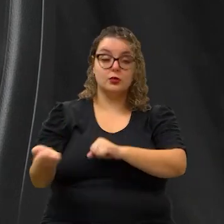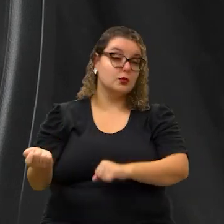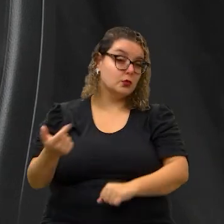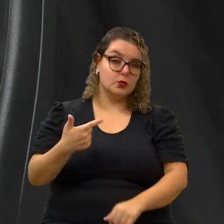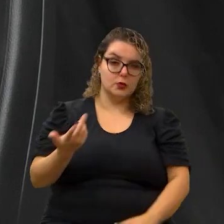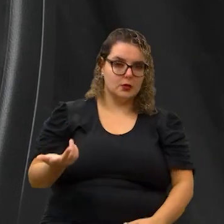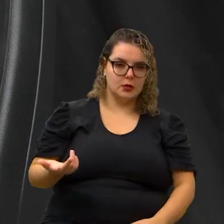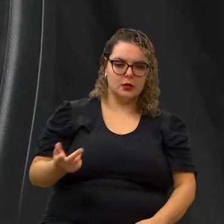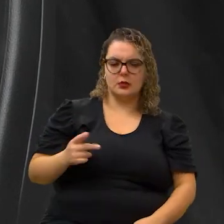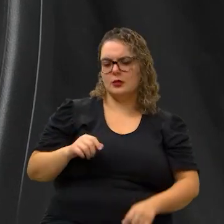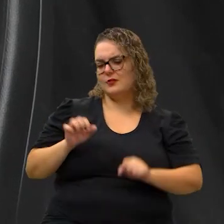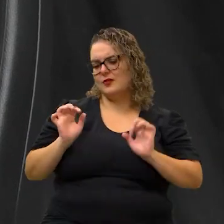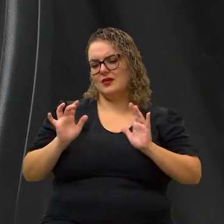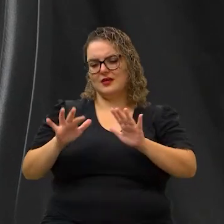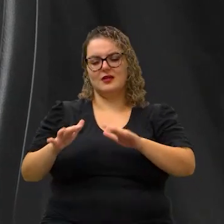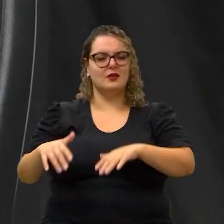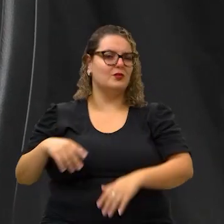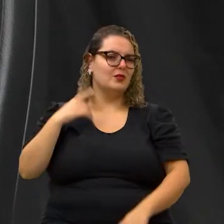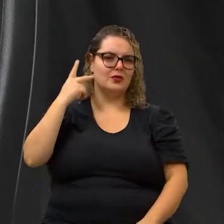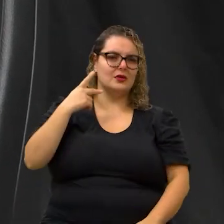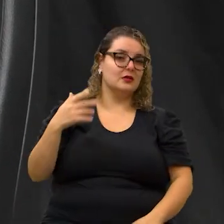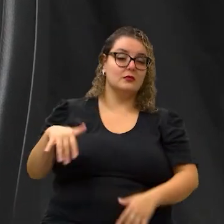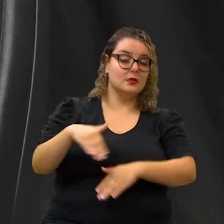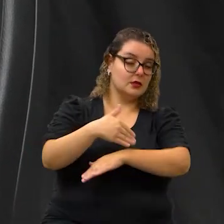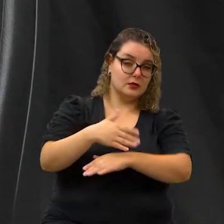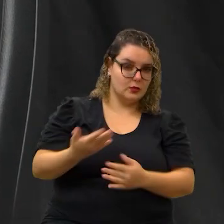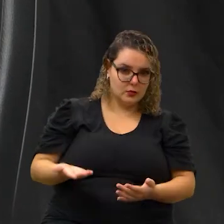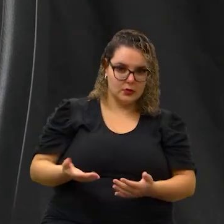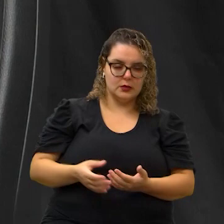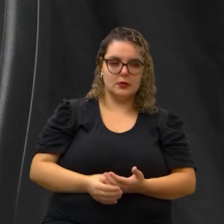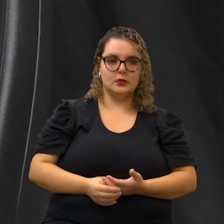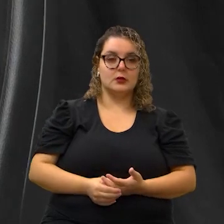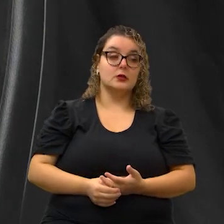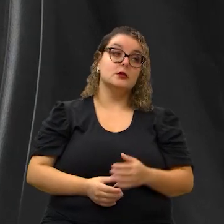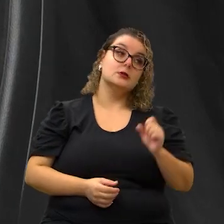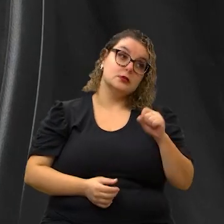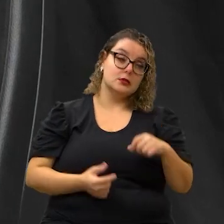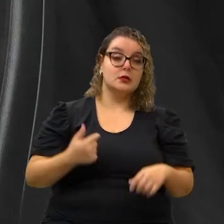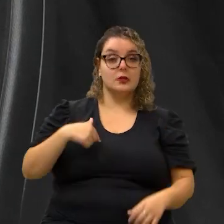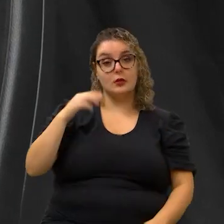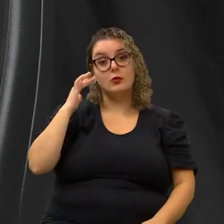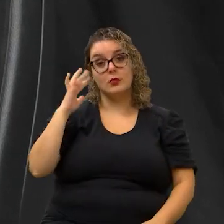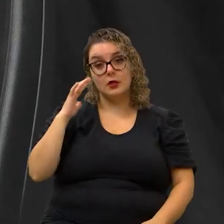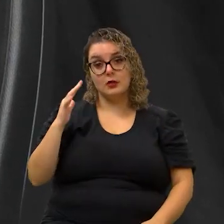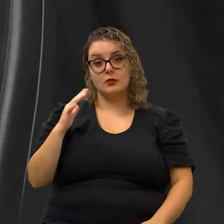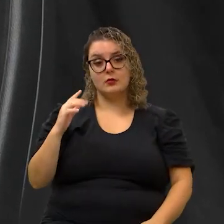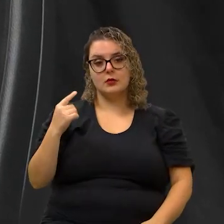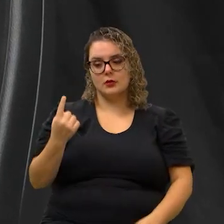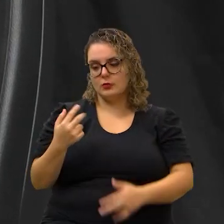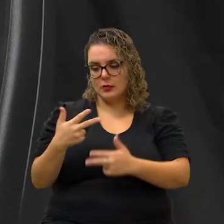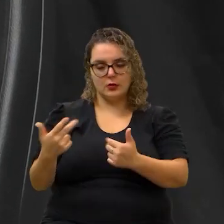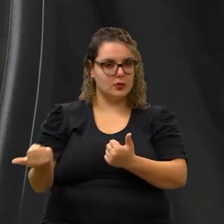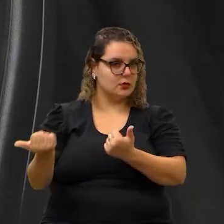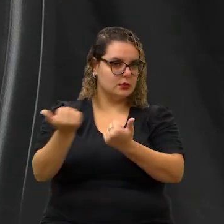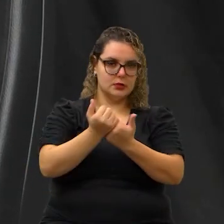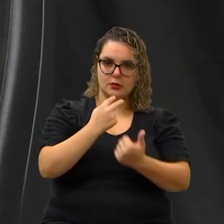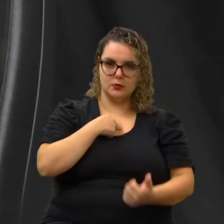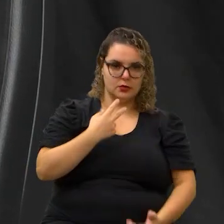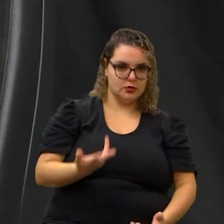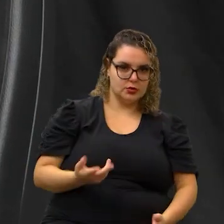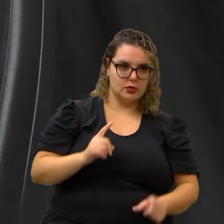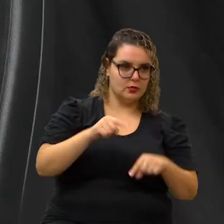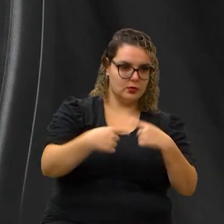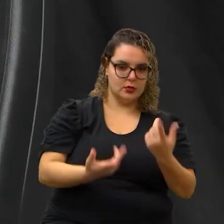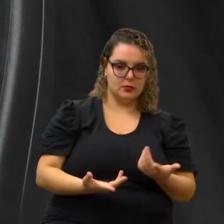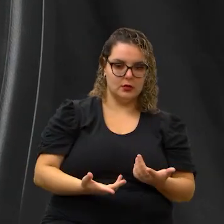redes sociais do que manifestações públicas, políticas e tal. Sim. Eu penso que uma coisa não deveria substituir